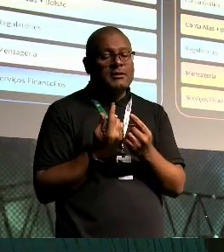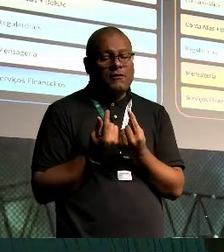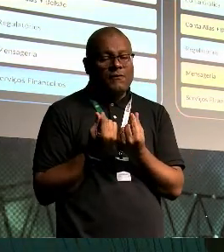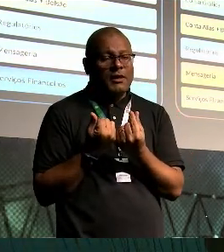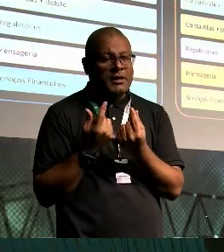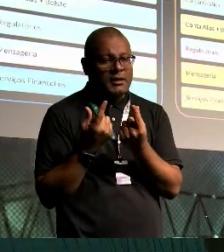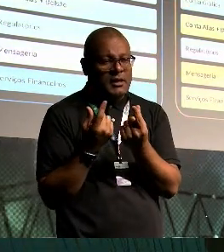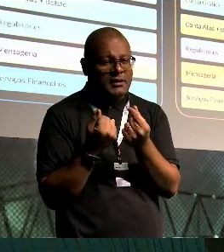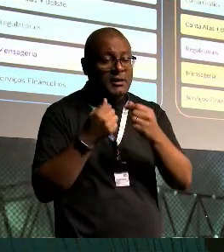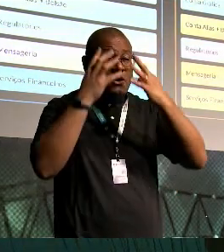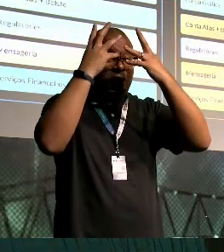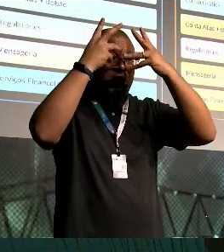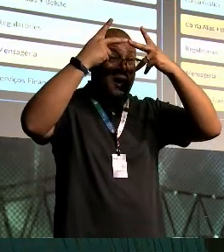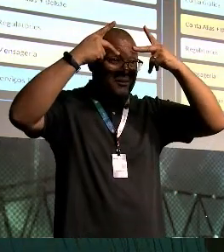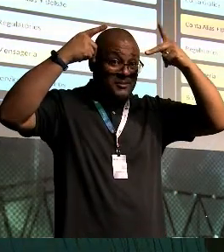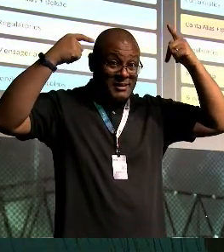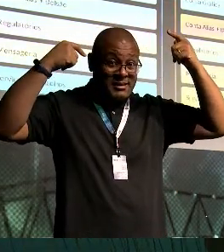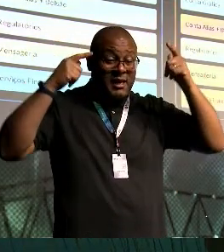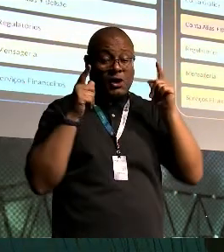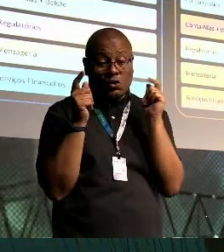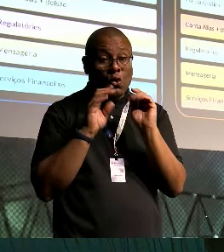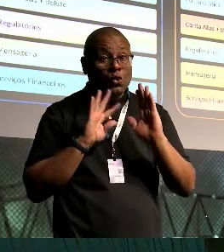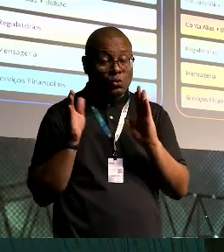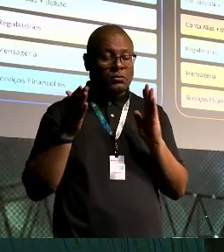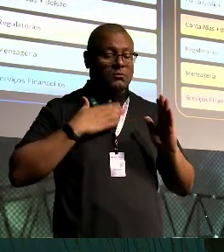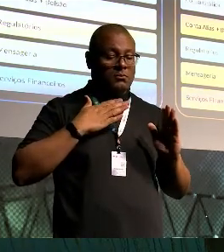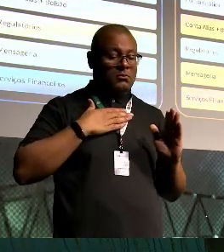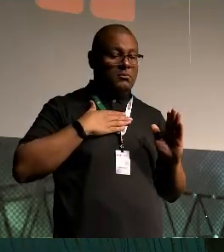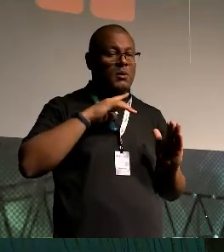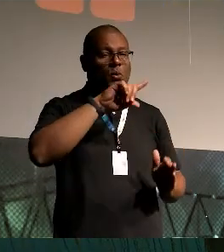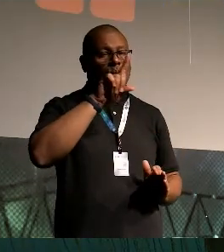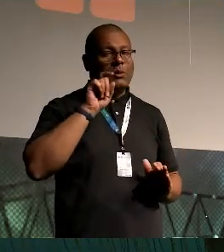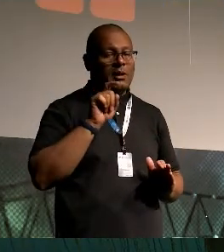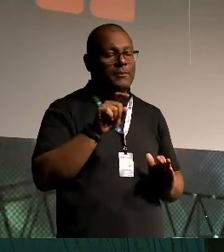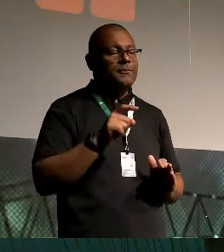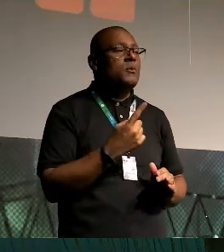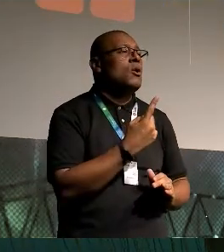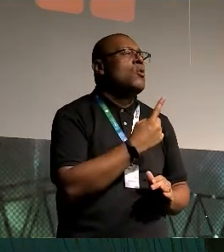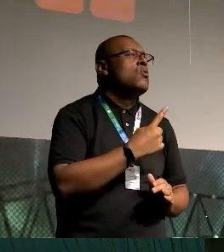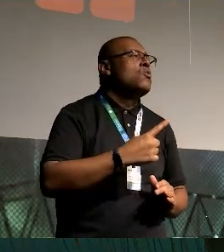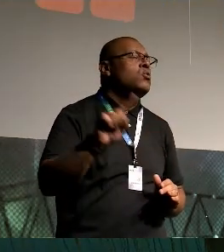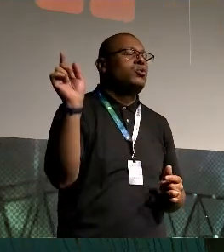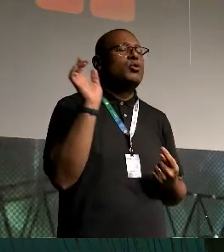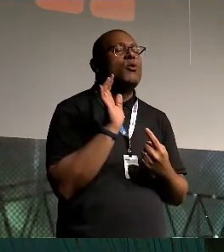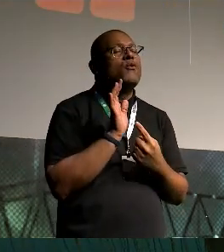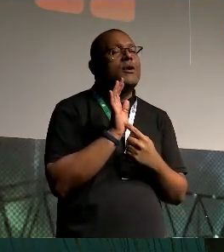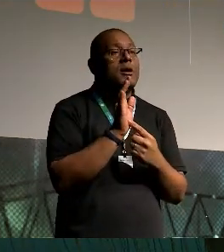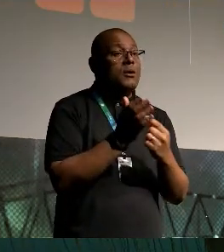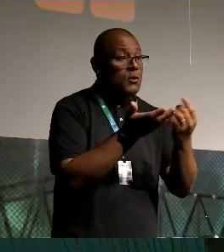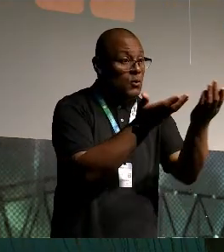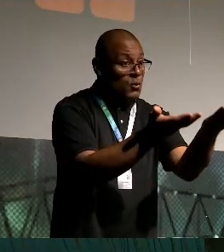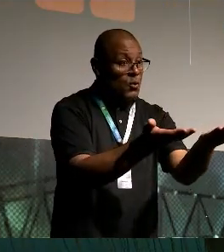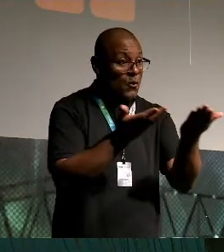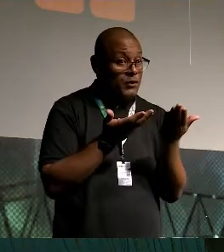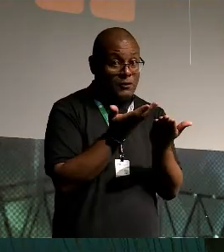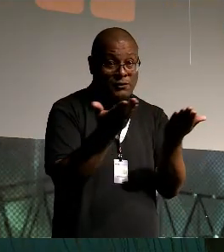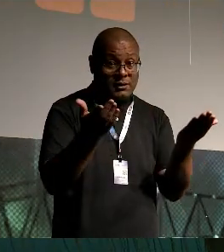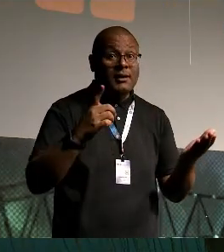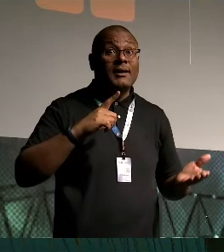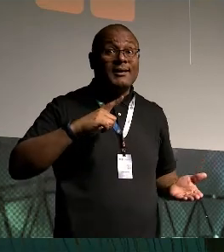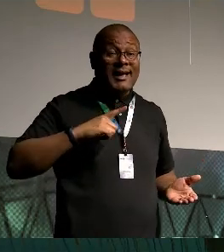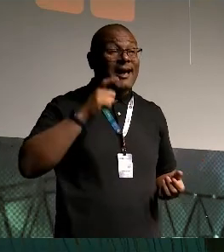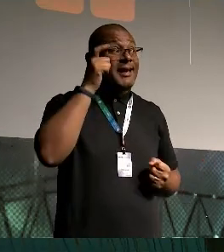financeiro abstraído por nós. E, por fim, gente, eu gostaria só de fazer um convite a quem